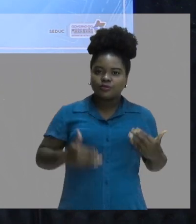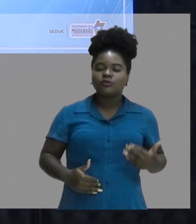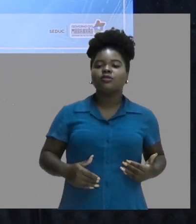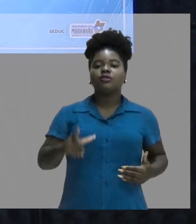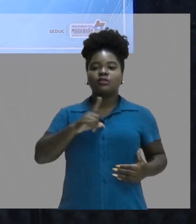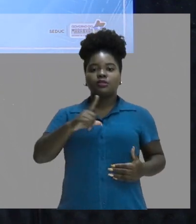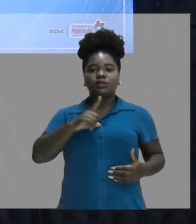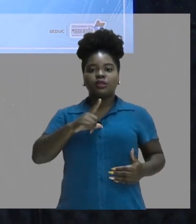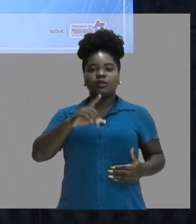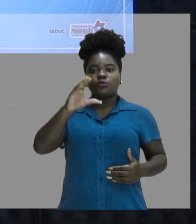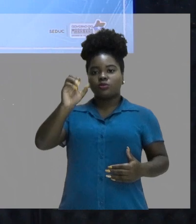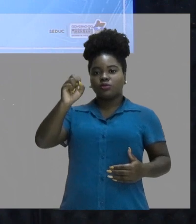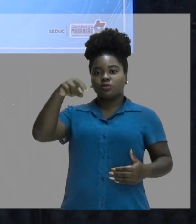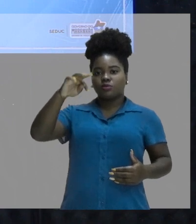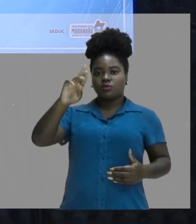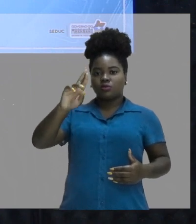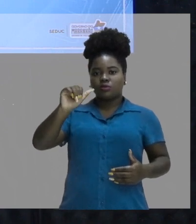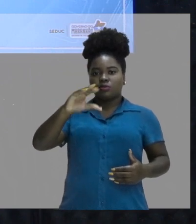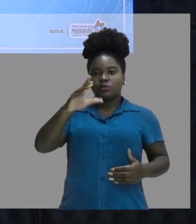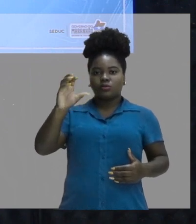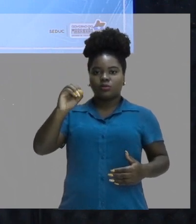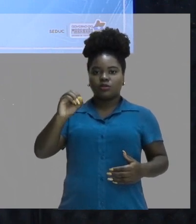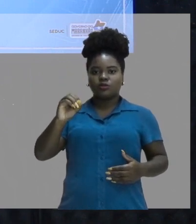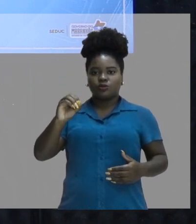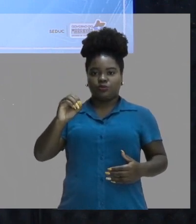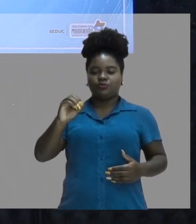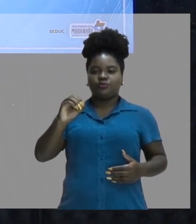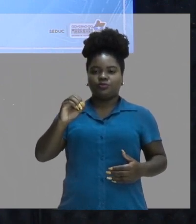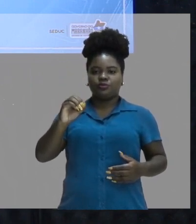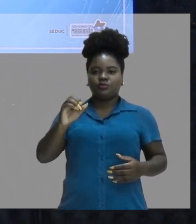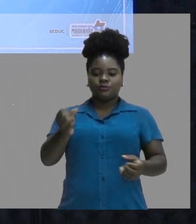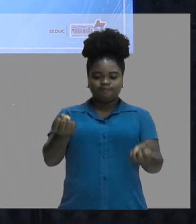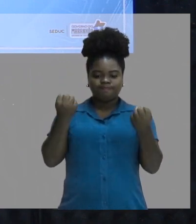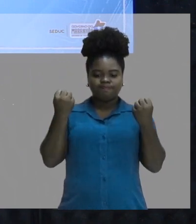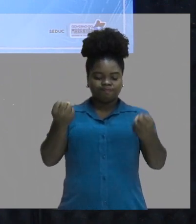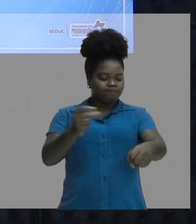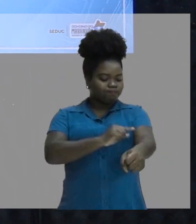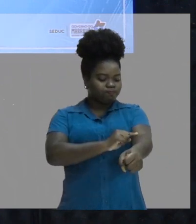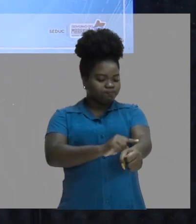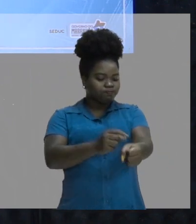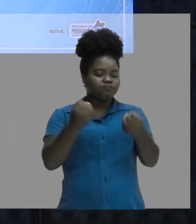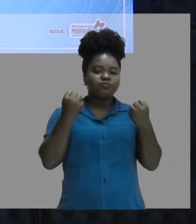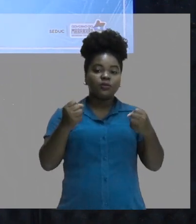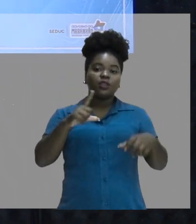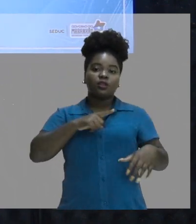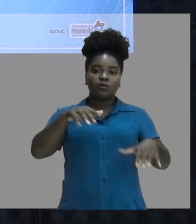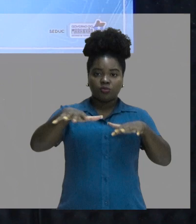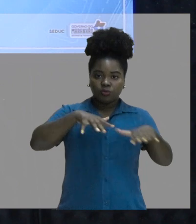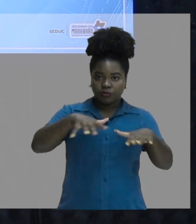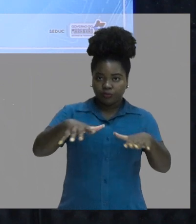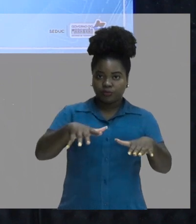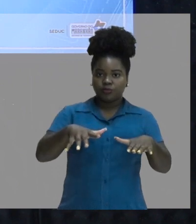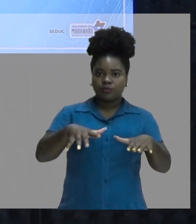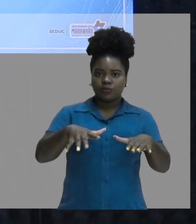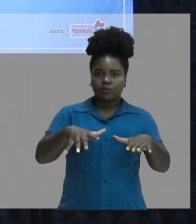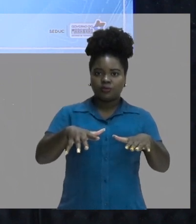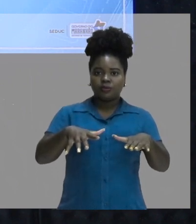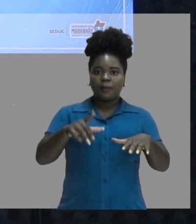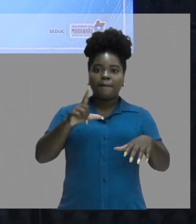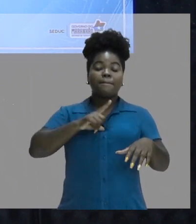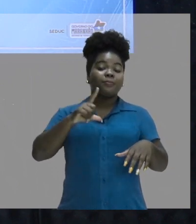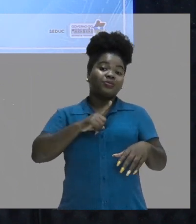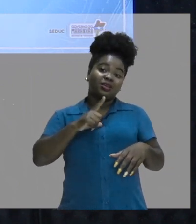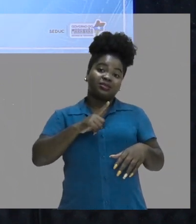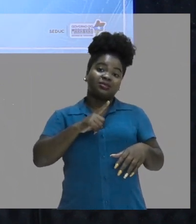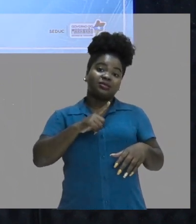através de contrações musculares, que nós conseguimos executar movimentos. Obviamente que não é um músculo por si só, é a